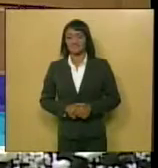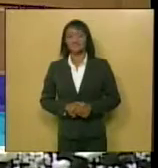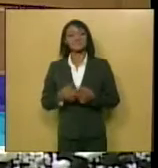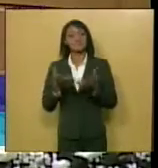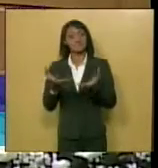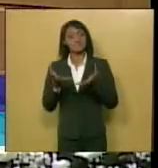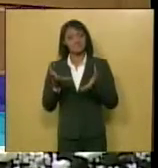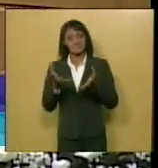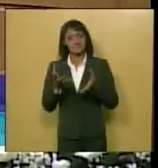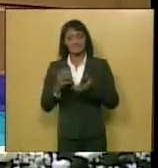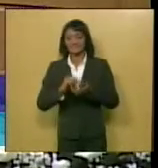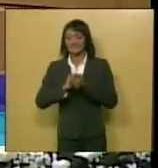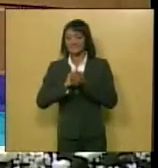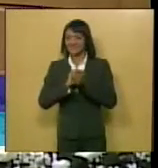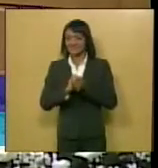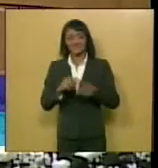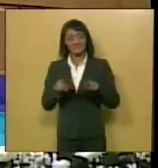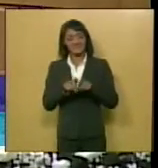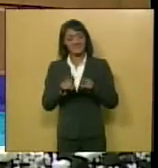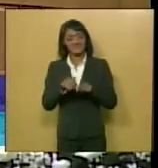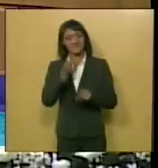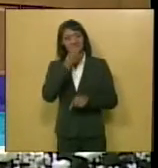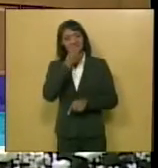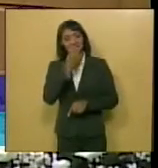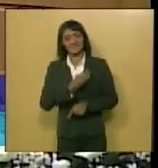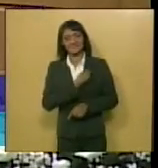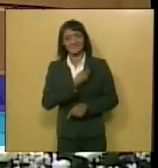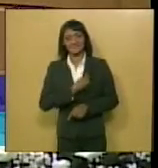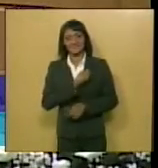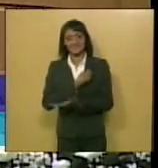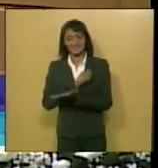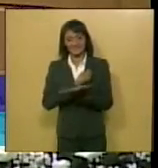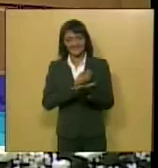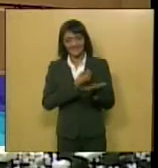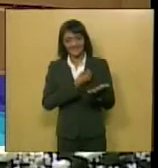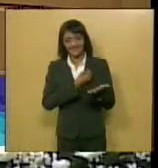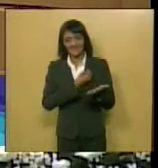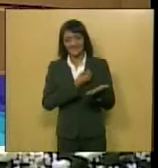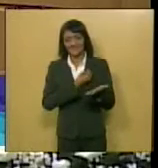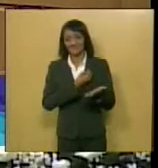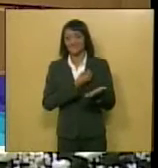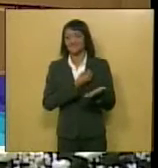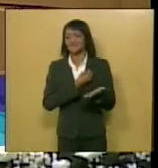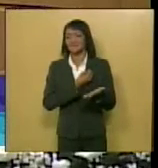Quero saudar também a imprensa aqui presente.